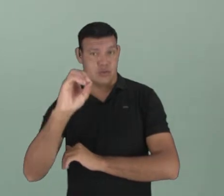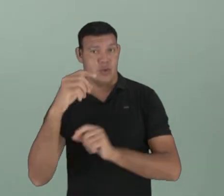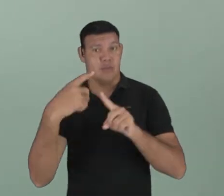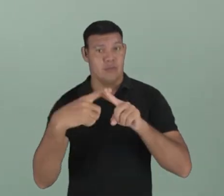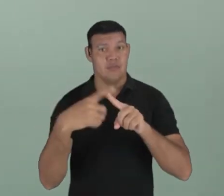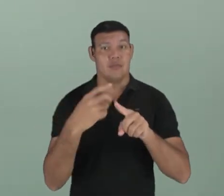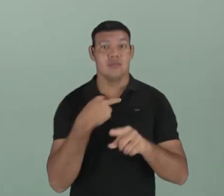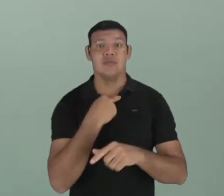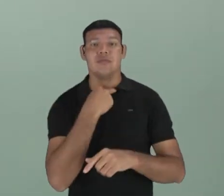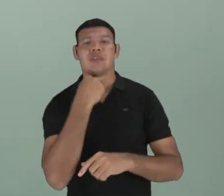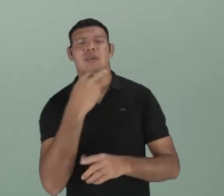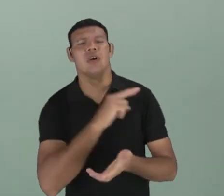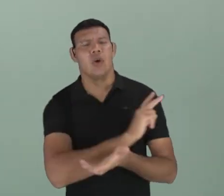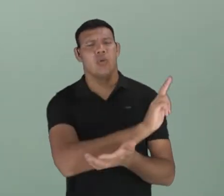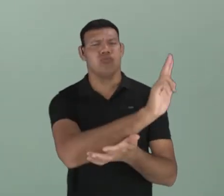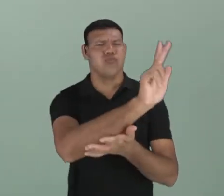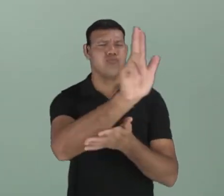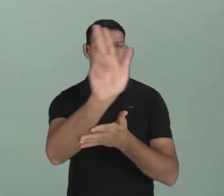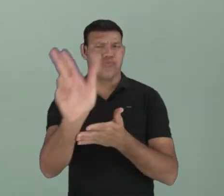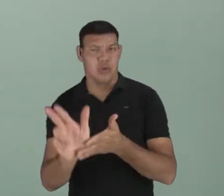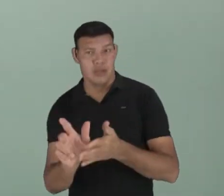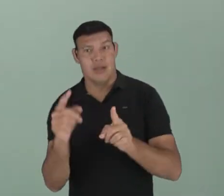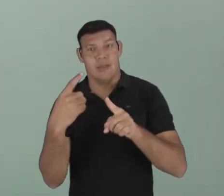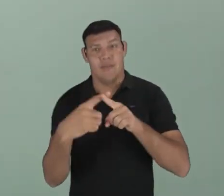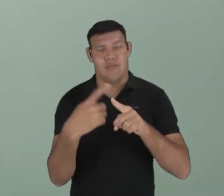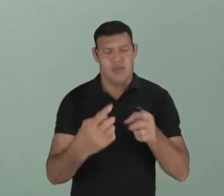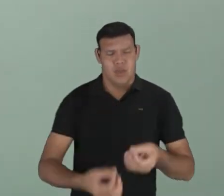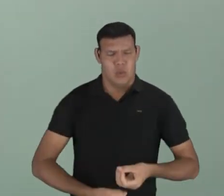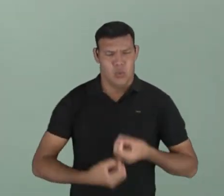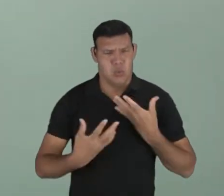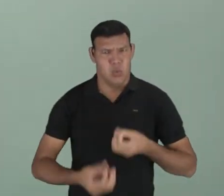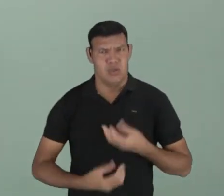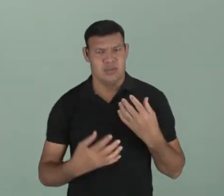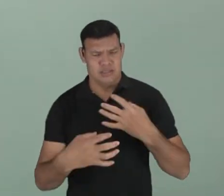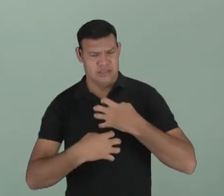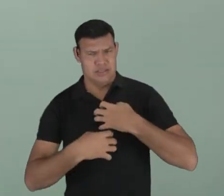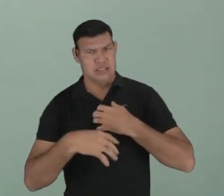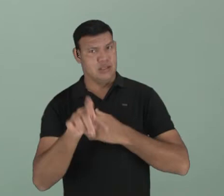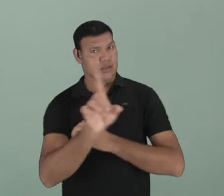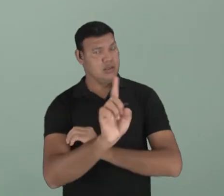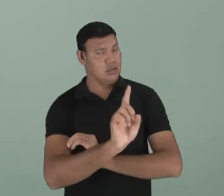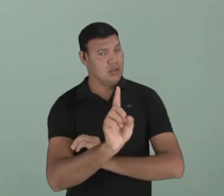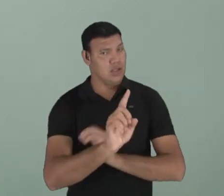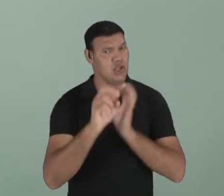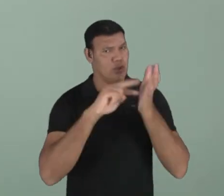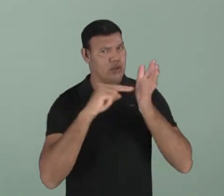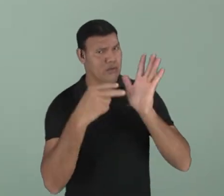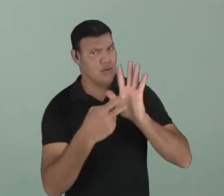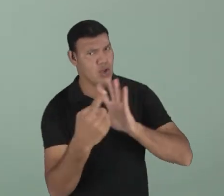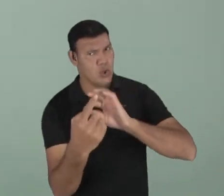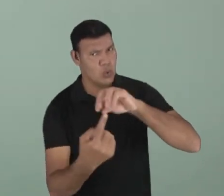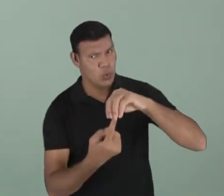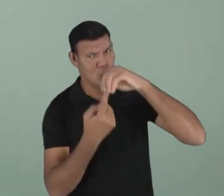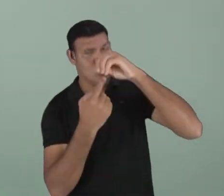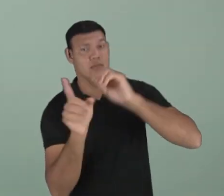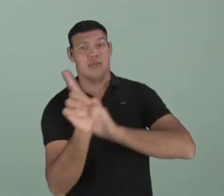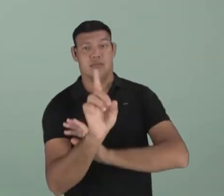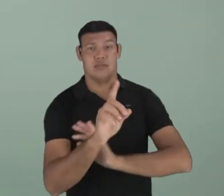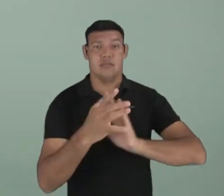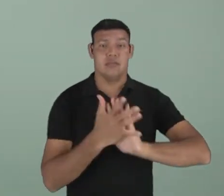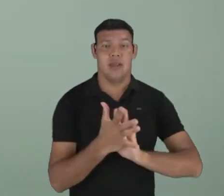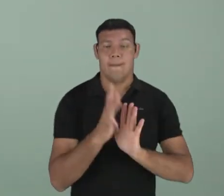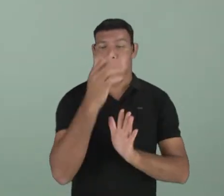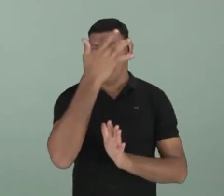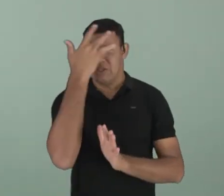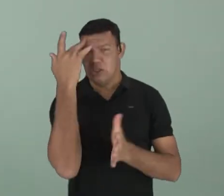de uma voz, porque eles muitas vezes não vão expressar só um sentido, só um significado. A pessoa que